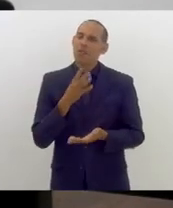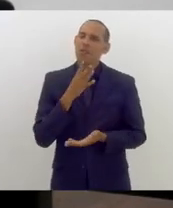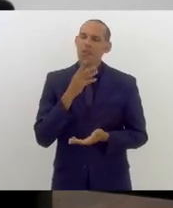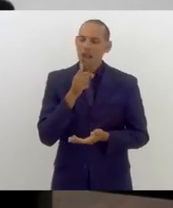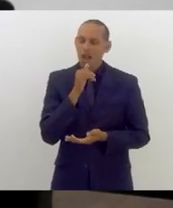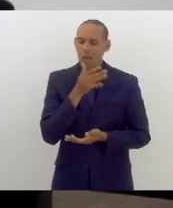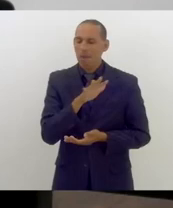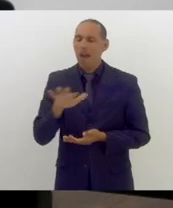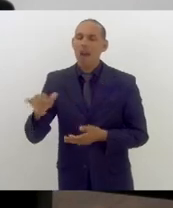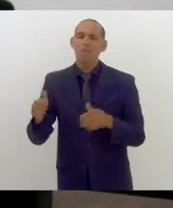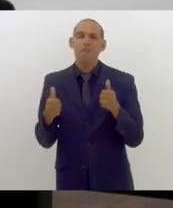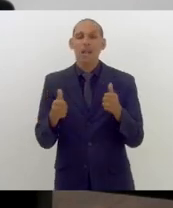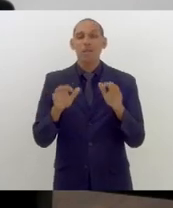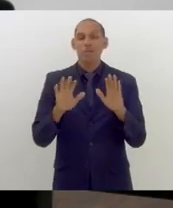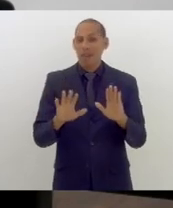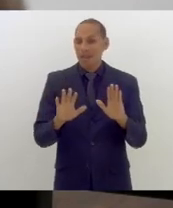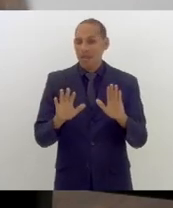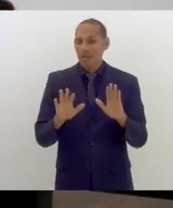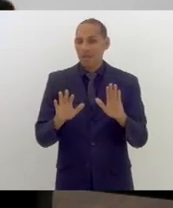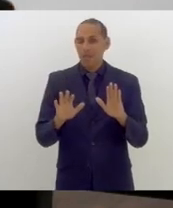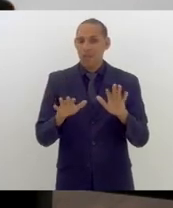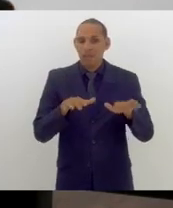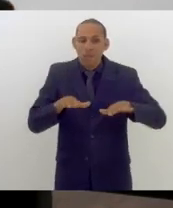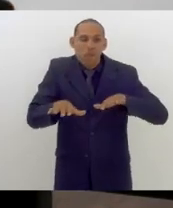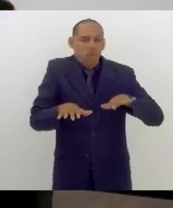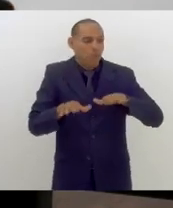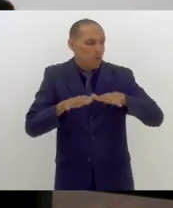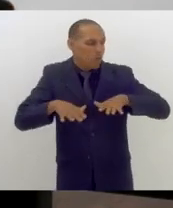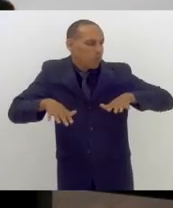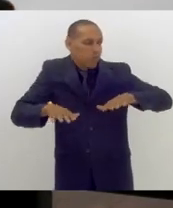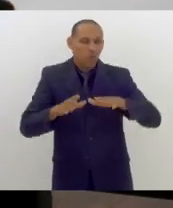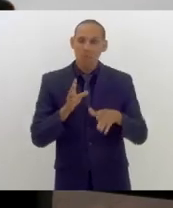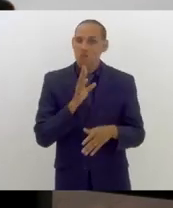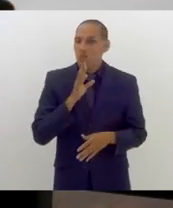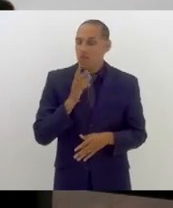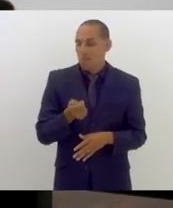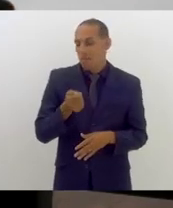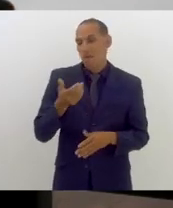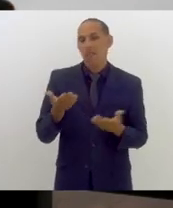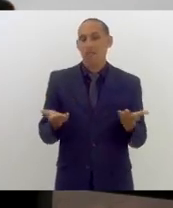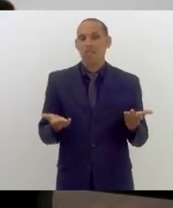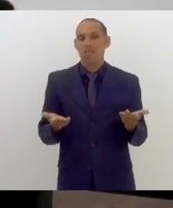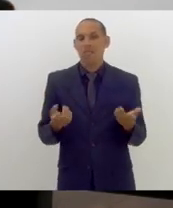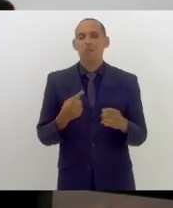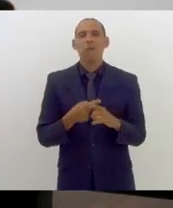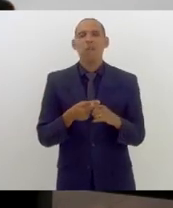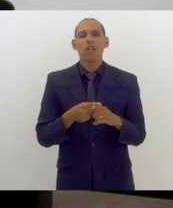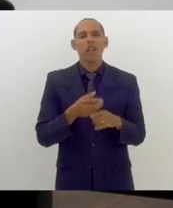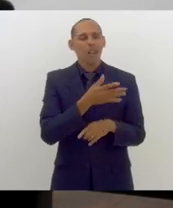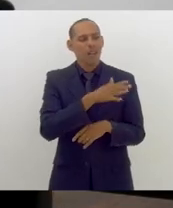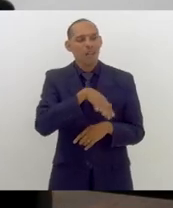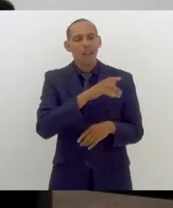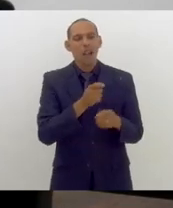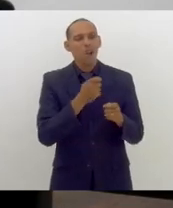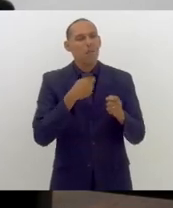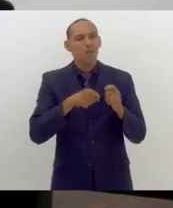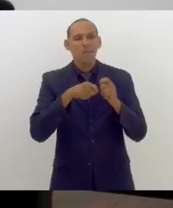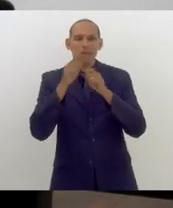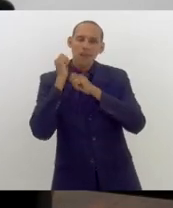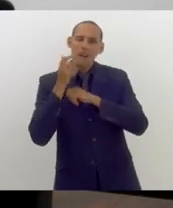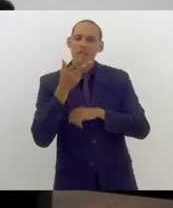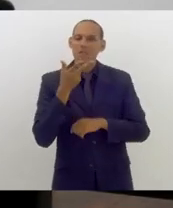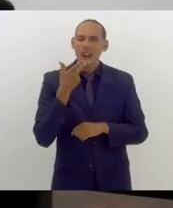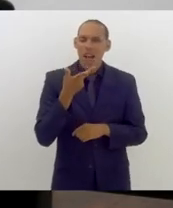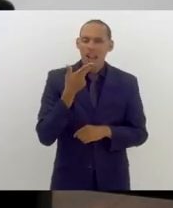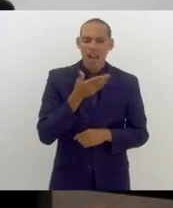bem agora esse movimento eu tô conhecendo há pouco tempo que eu tô agora mesmo e o pescador nunca teve voz para falar